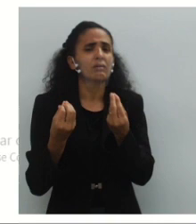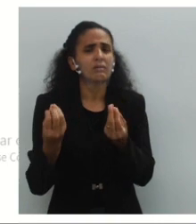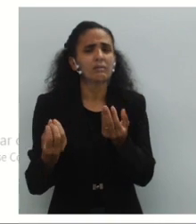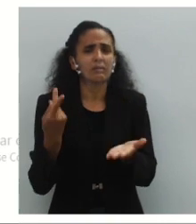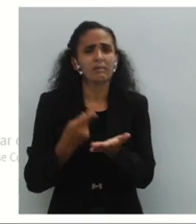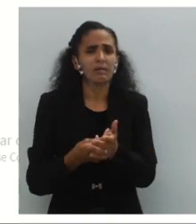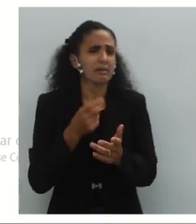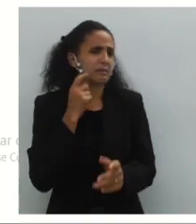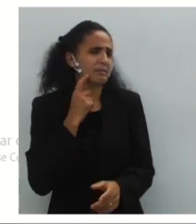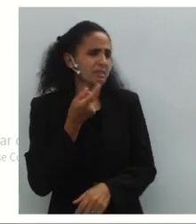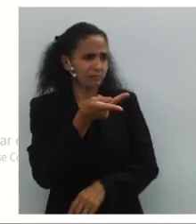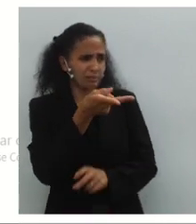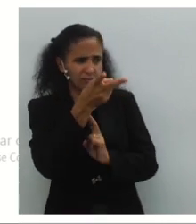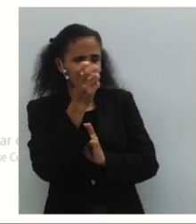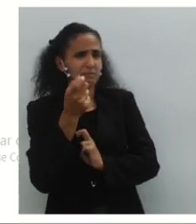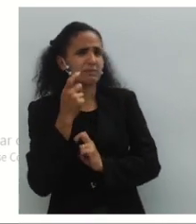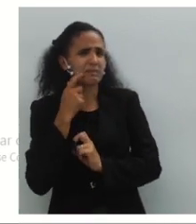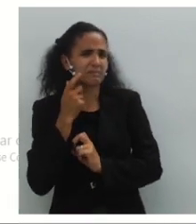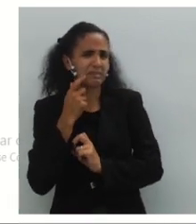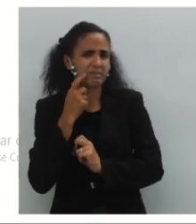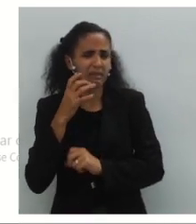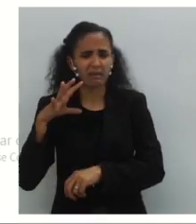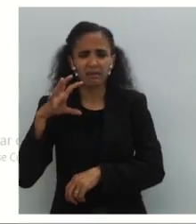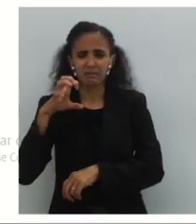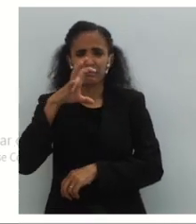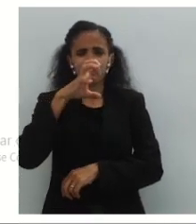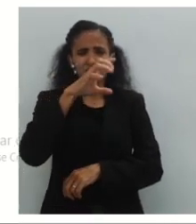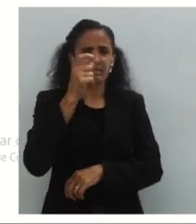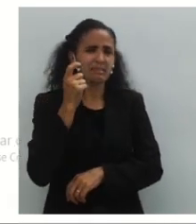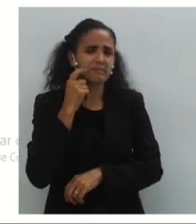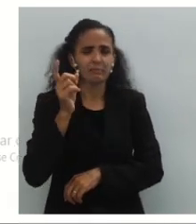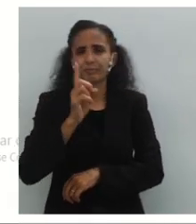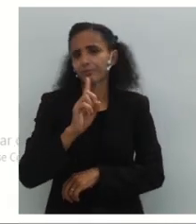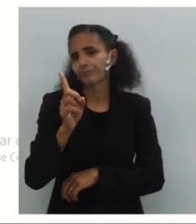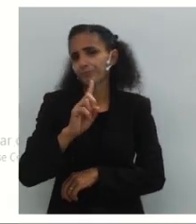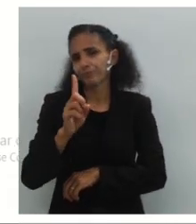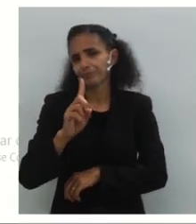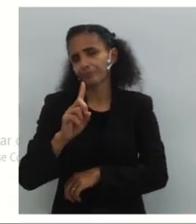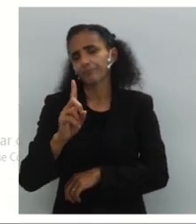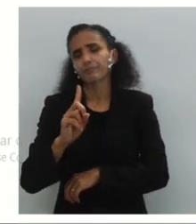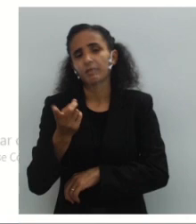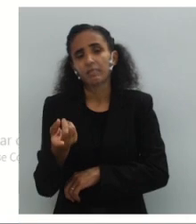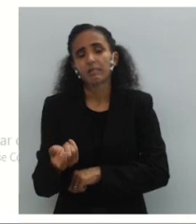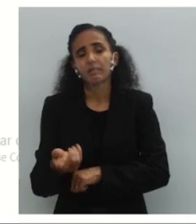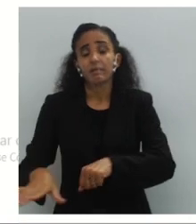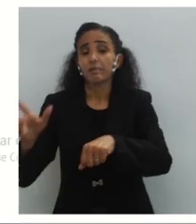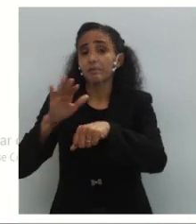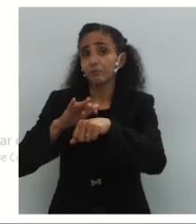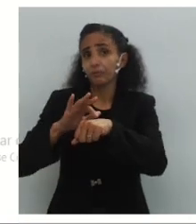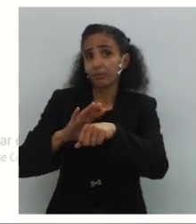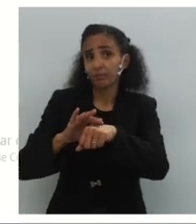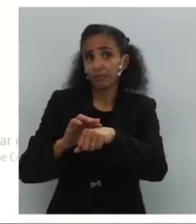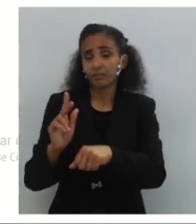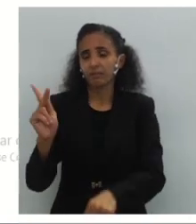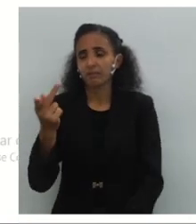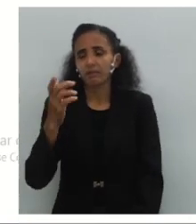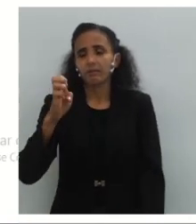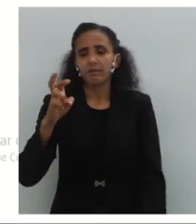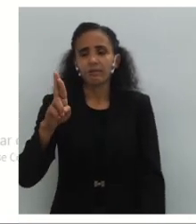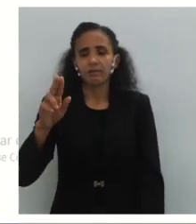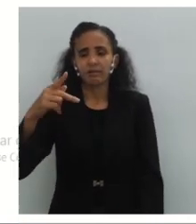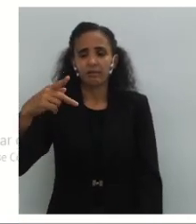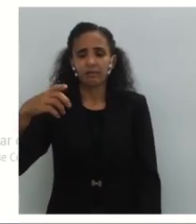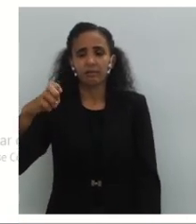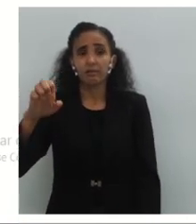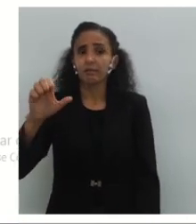culturalmente costumamos dizer que foi a aranha que mijou ali no lábio da boca, mas na realidade se trata